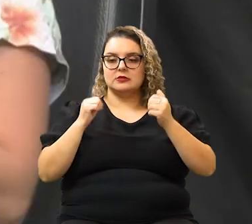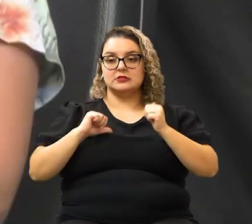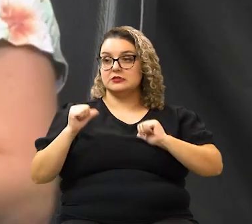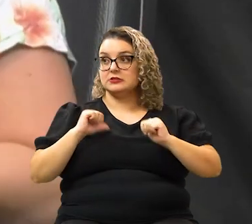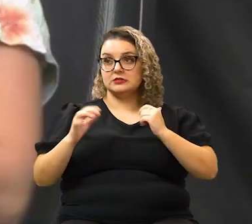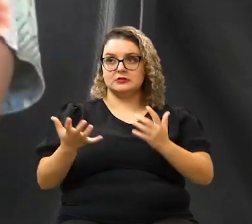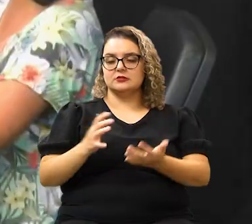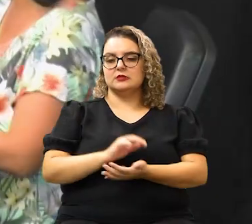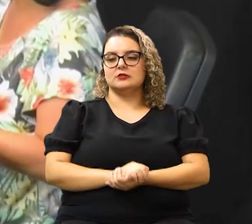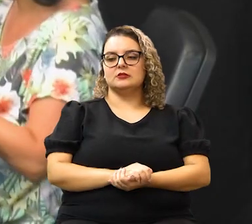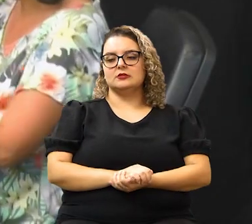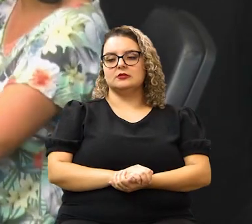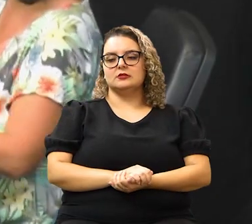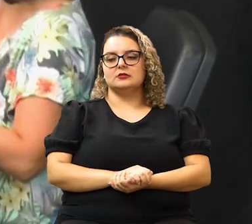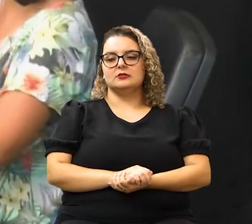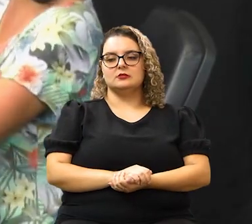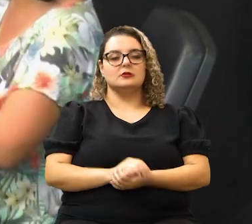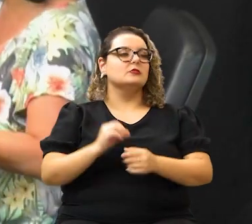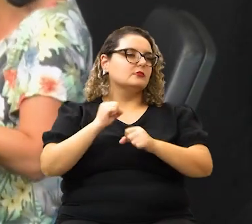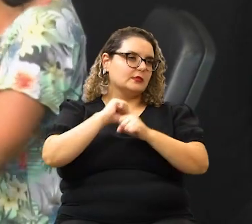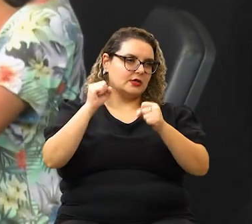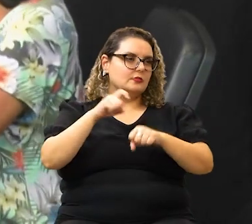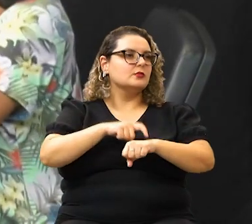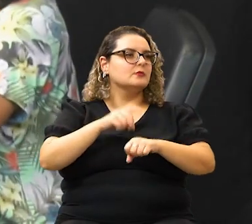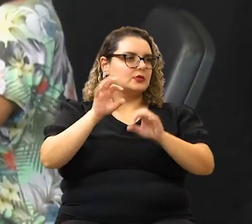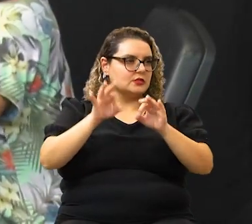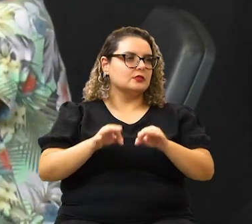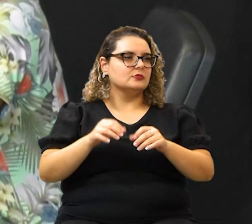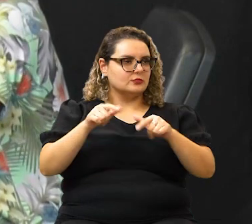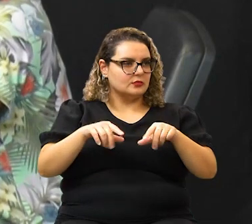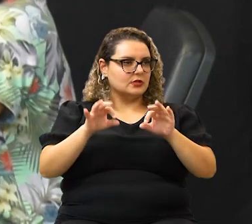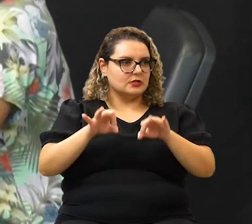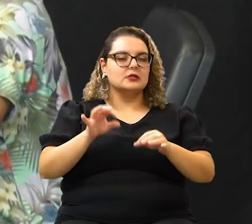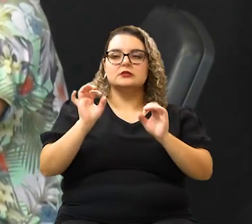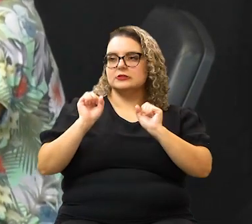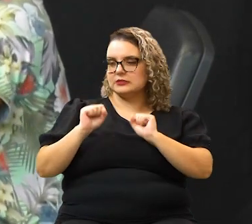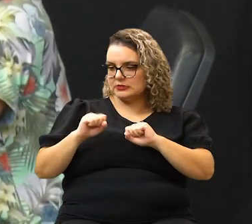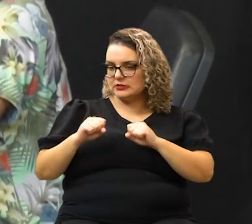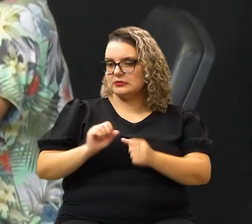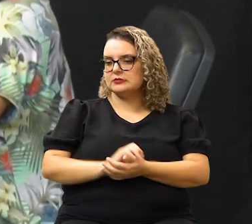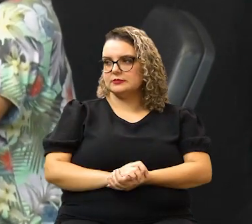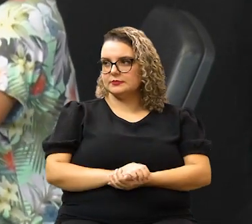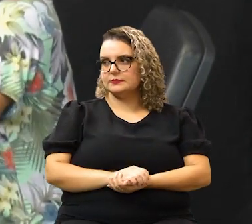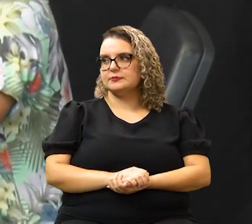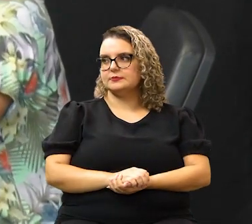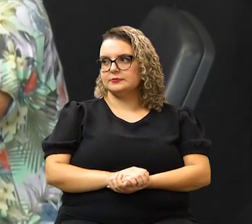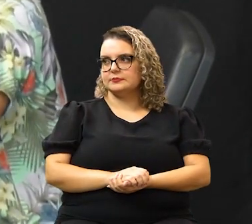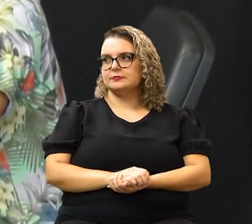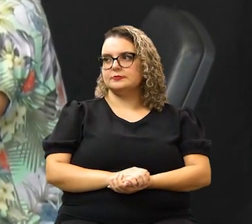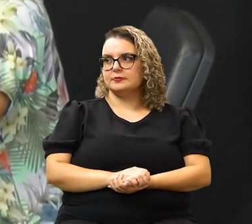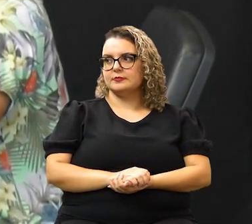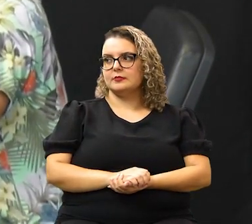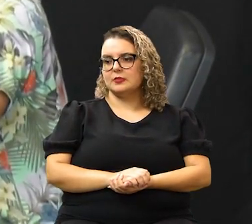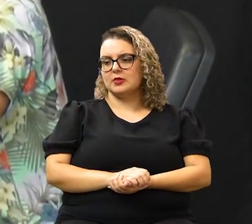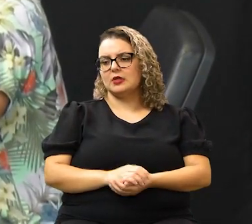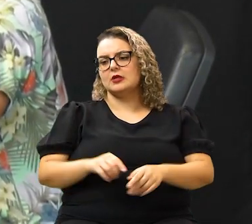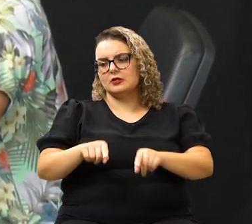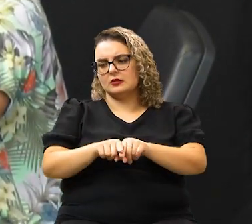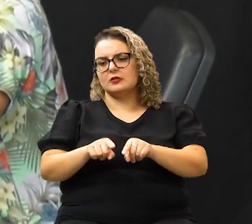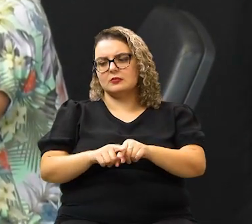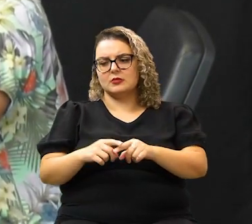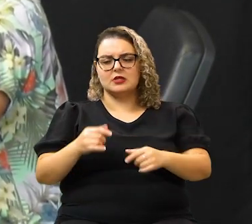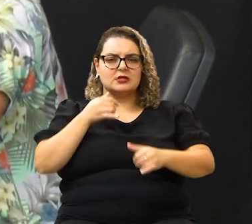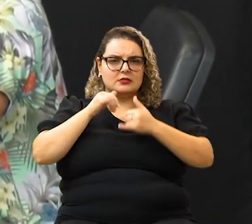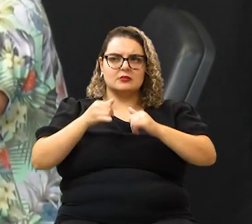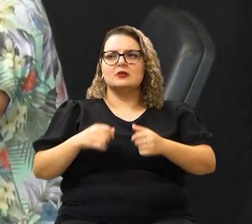explodir na hora certa, no lugar certo. Exato, entendeu? Sim. E também para ter energia quando precisa explodir, porque tem hora que a gente precisa explodir, né? É